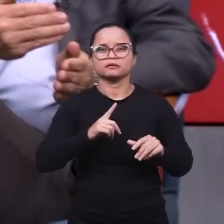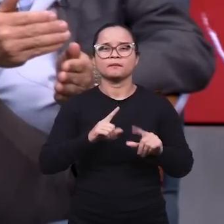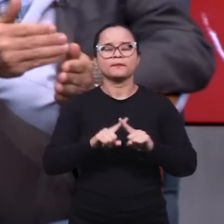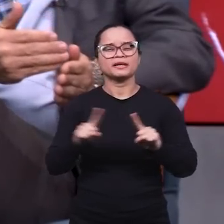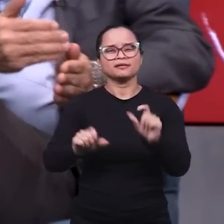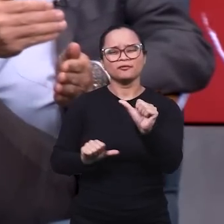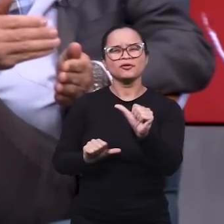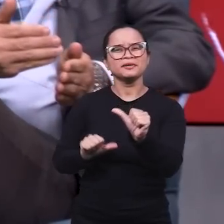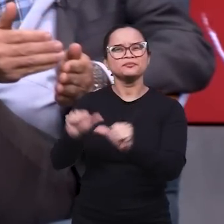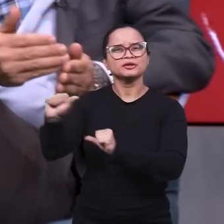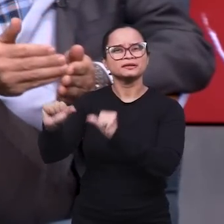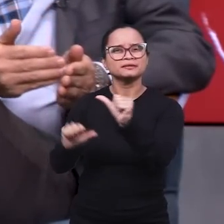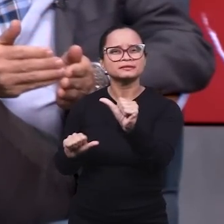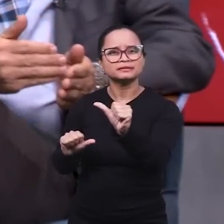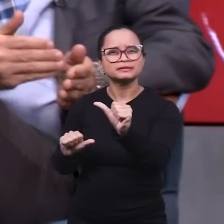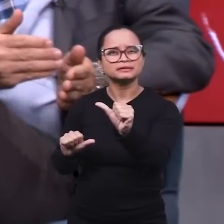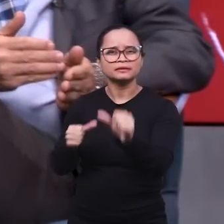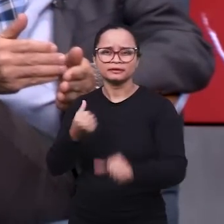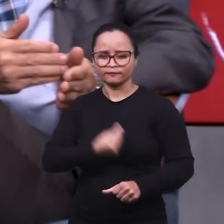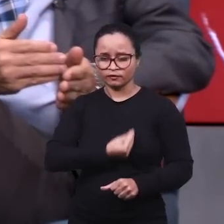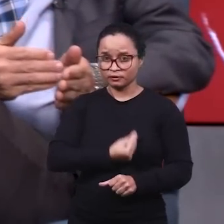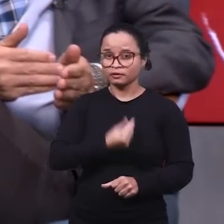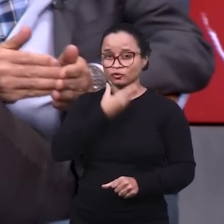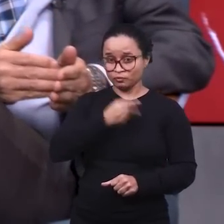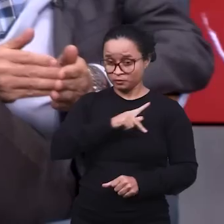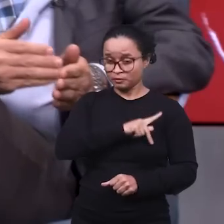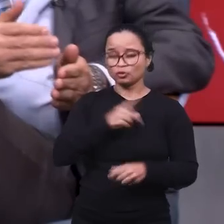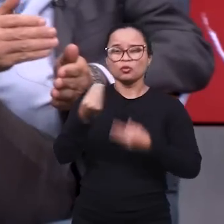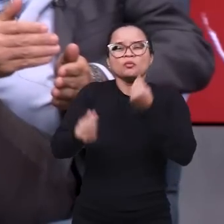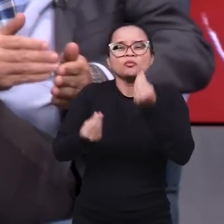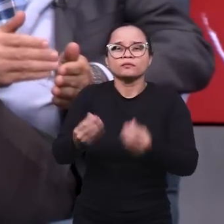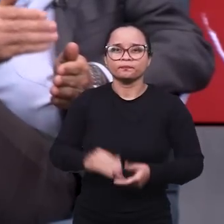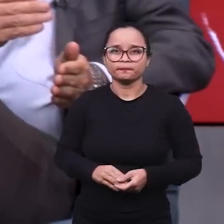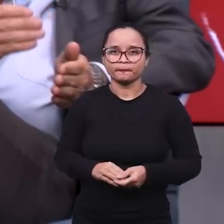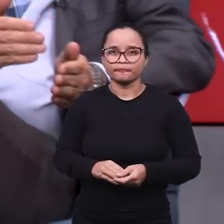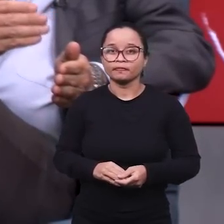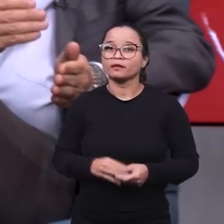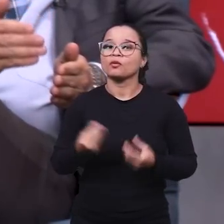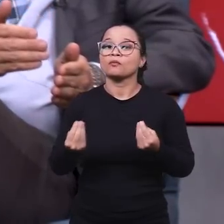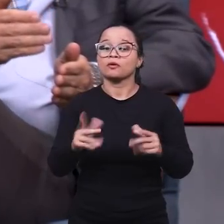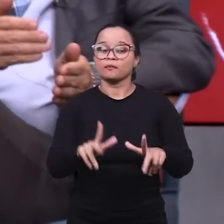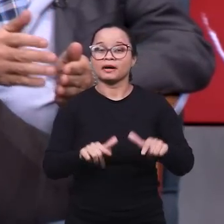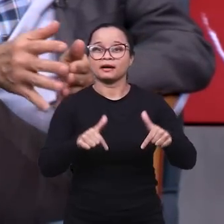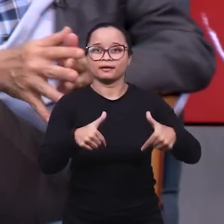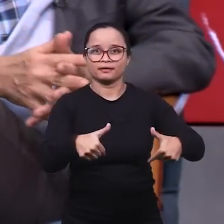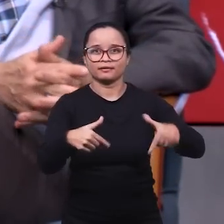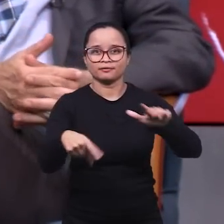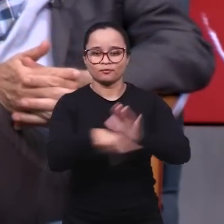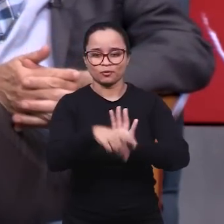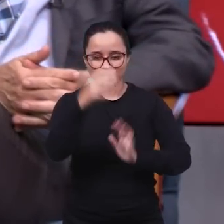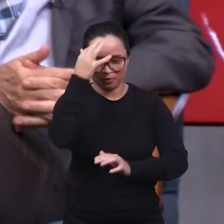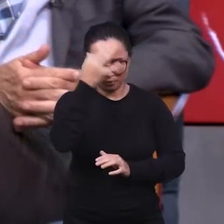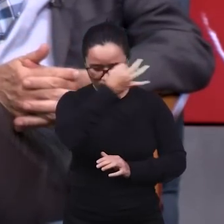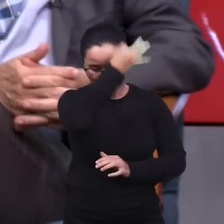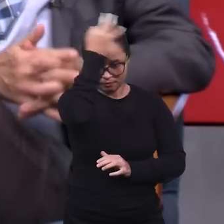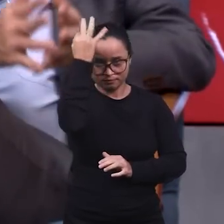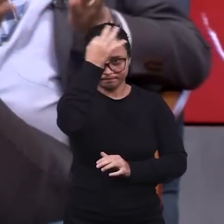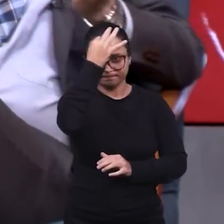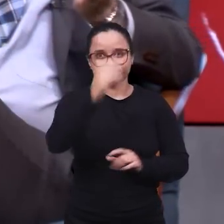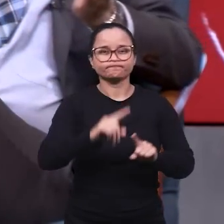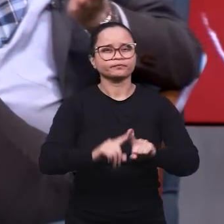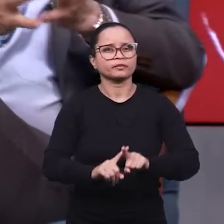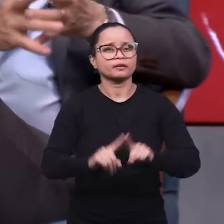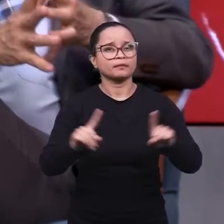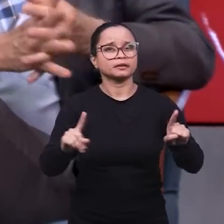Paulo? De que forma ele foi transformado? Ele foi transformado através de uma operação do Espírito Santo.